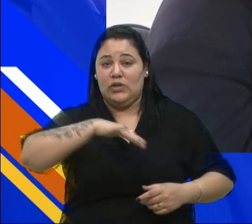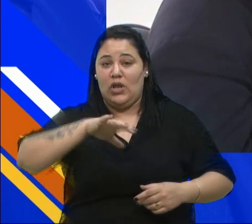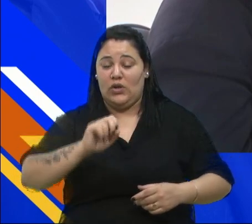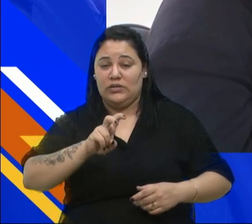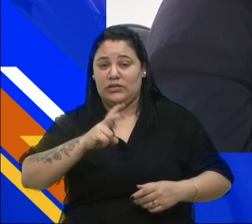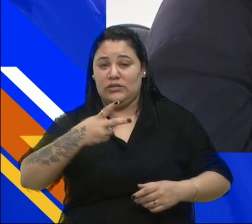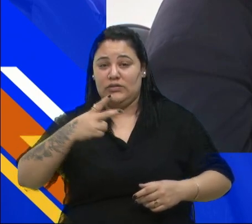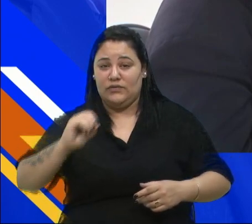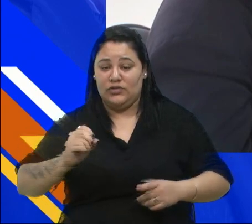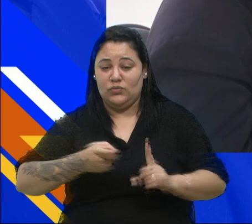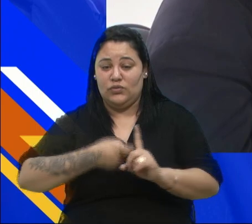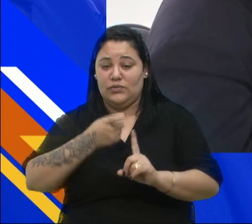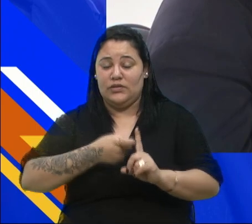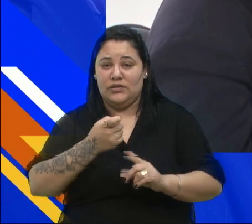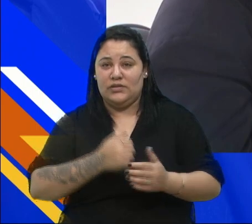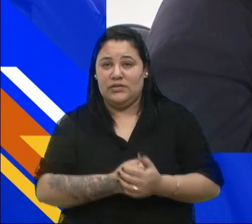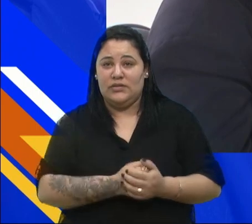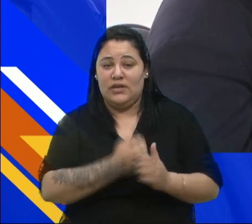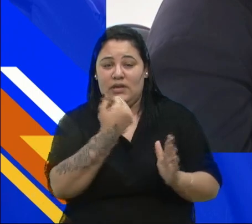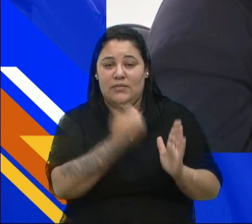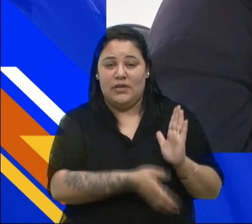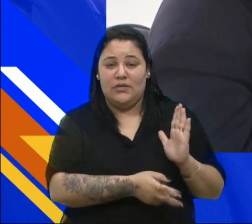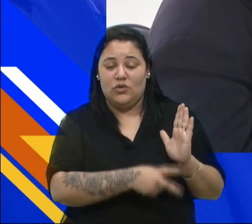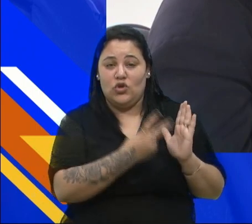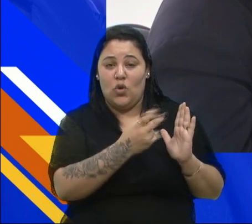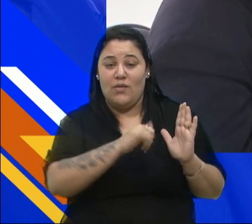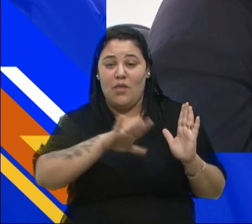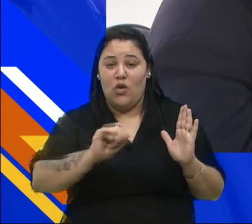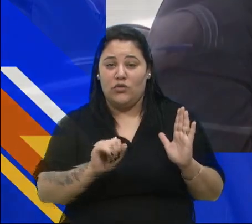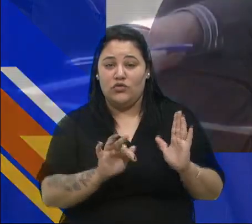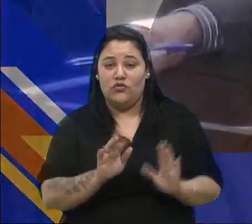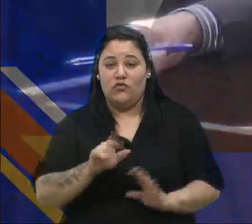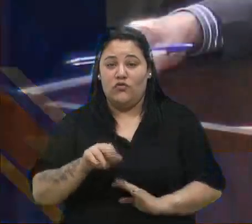e perdemos em torno de 2 milhões do Fundeb.